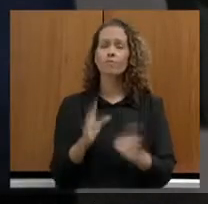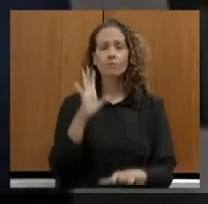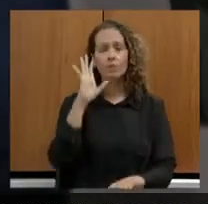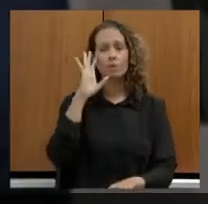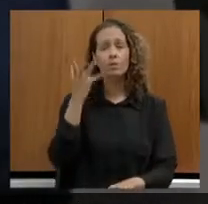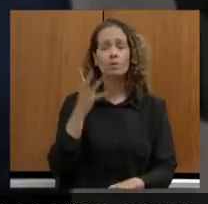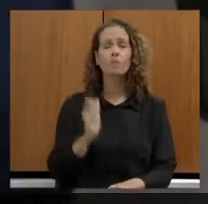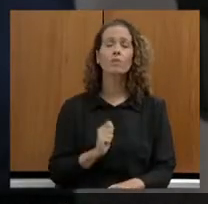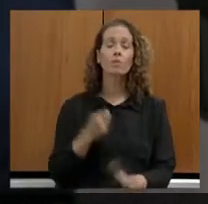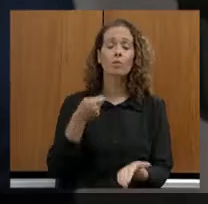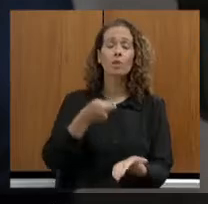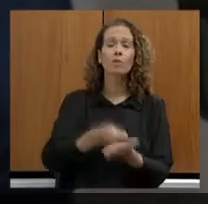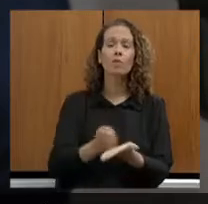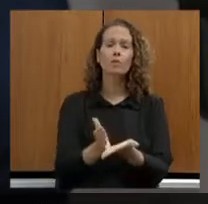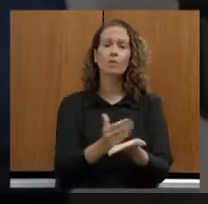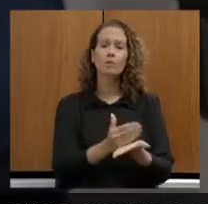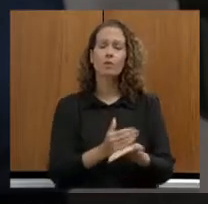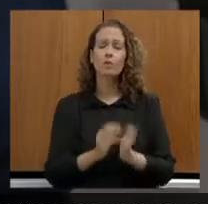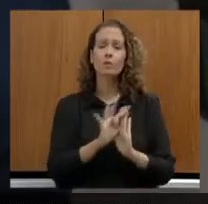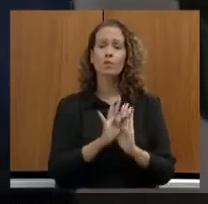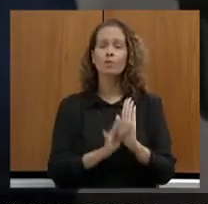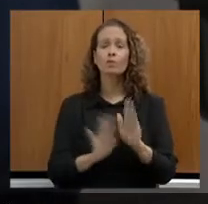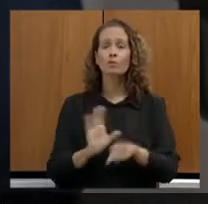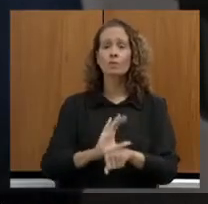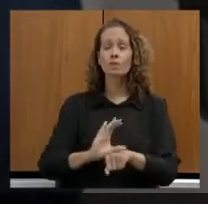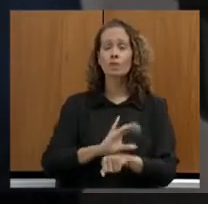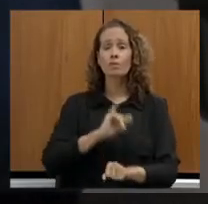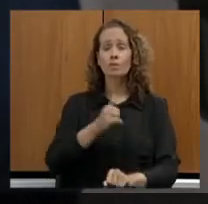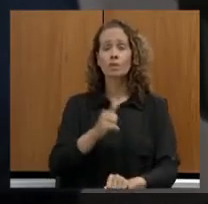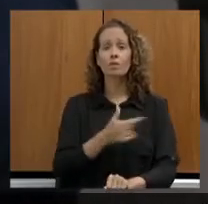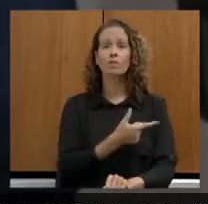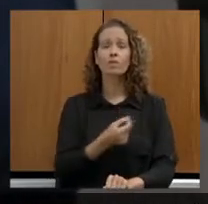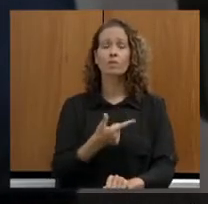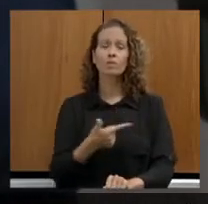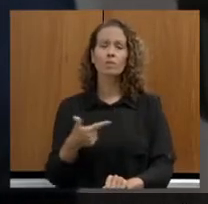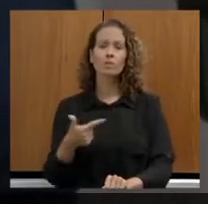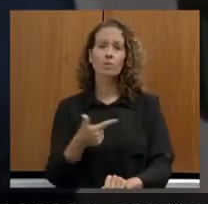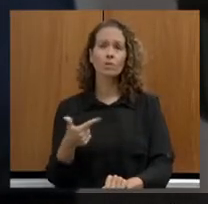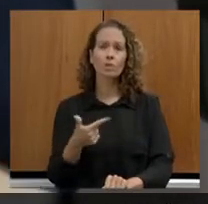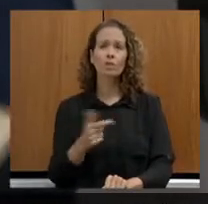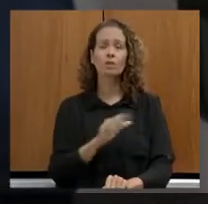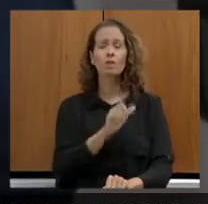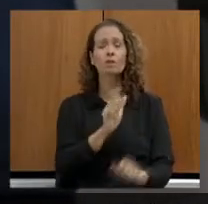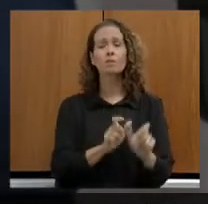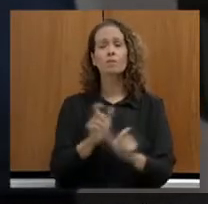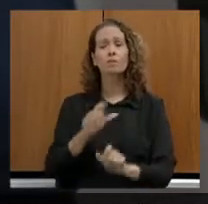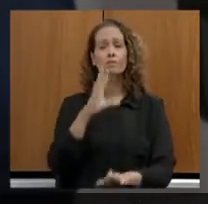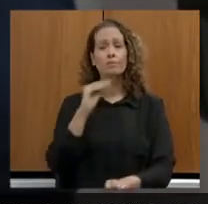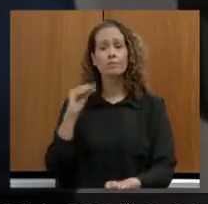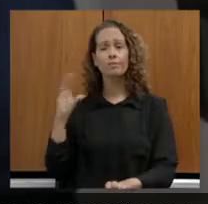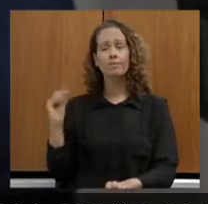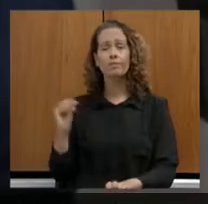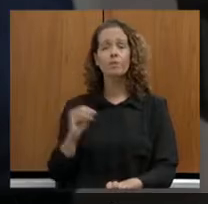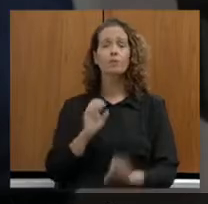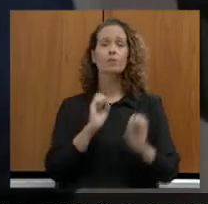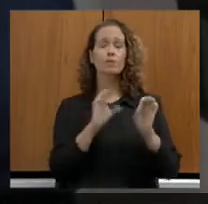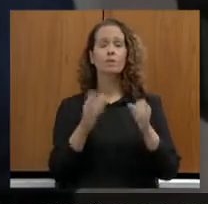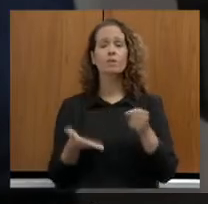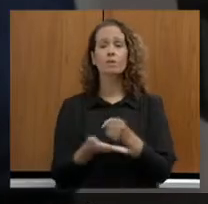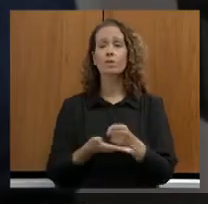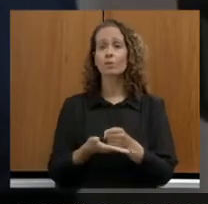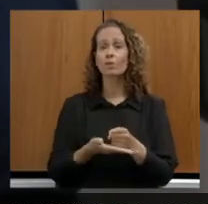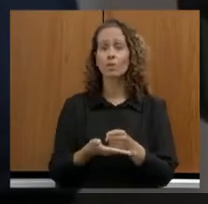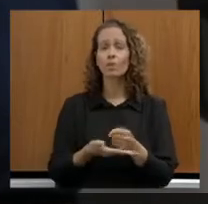realizado o pagamento do rateio e um texto constitucional mês de janeiro de 2022 aos servidores públicos da Educação Básica contratados